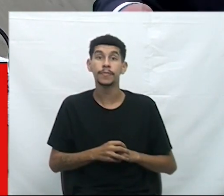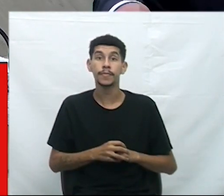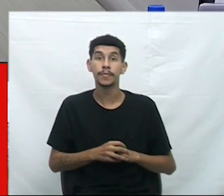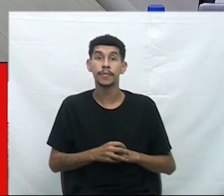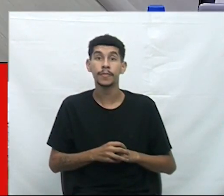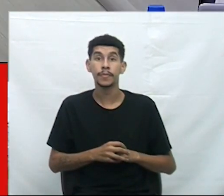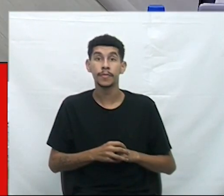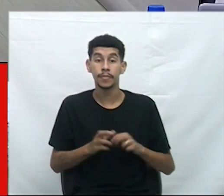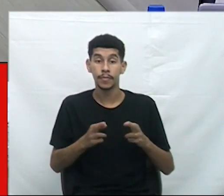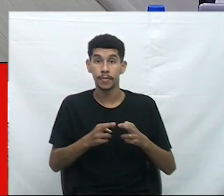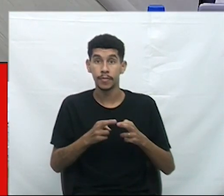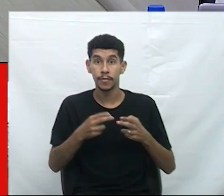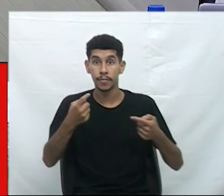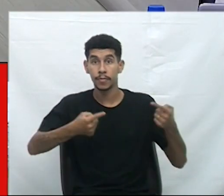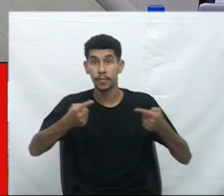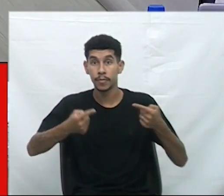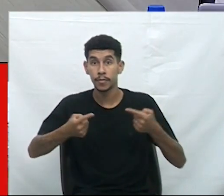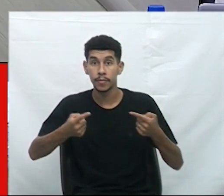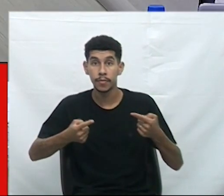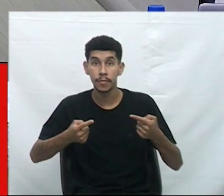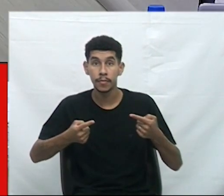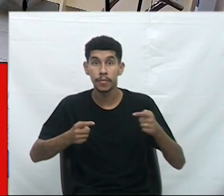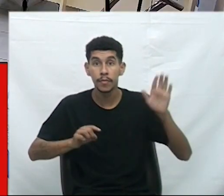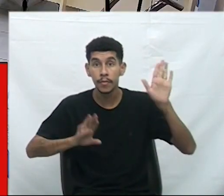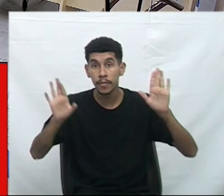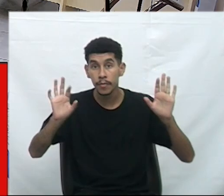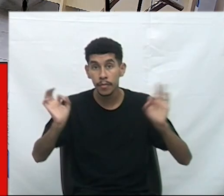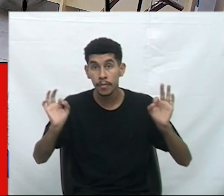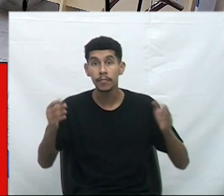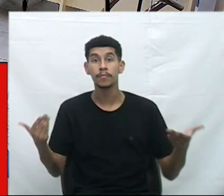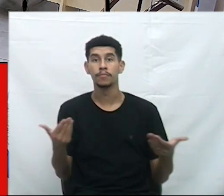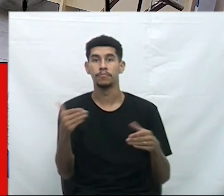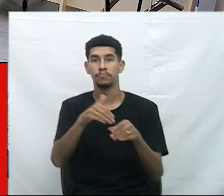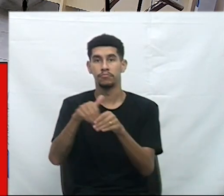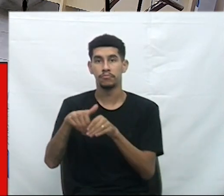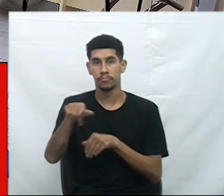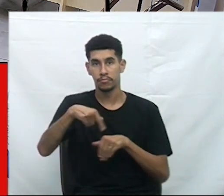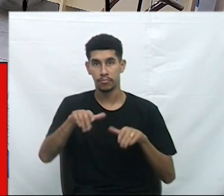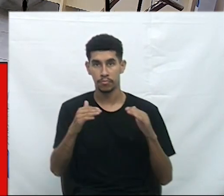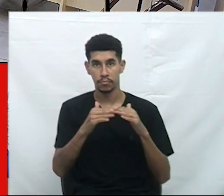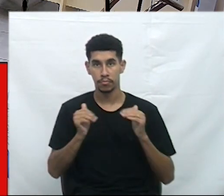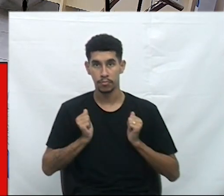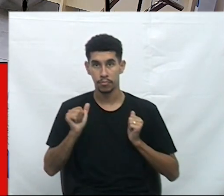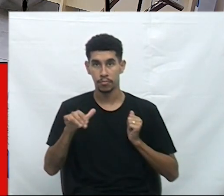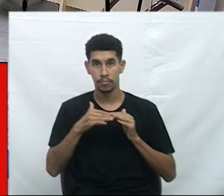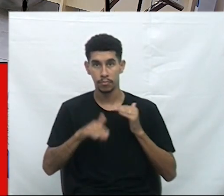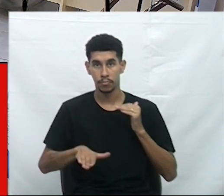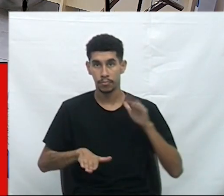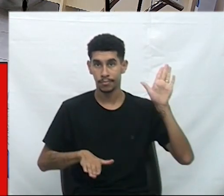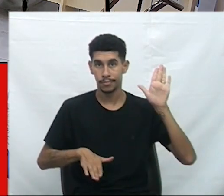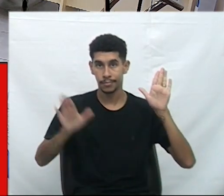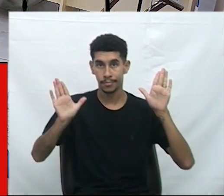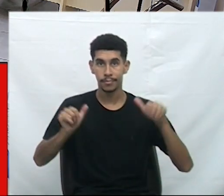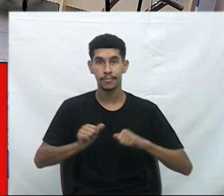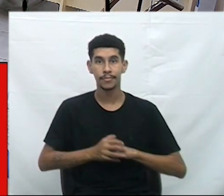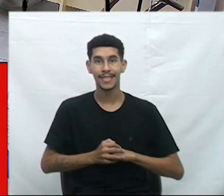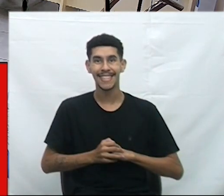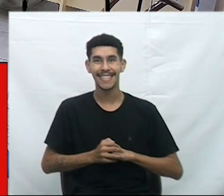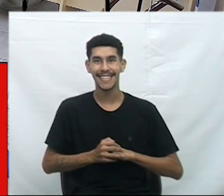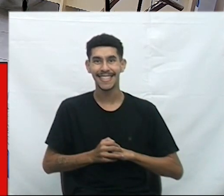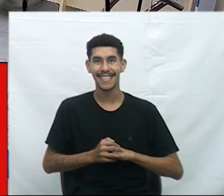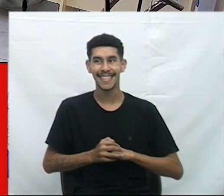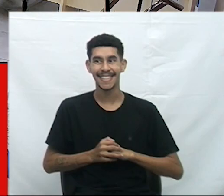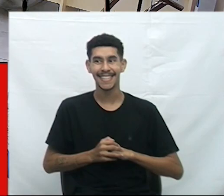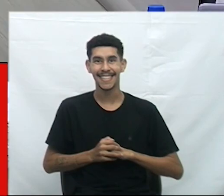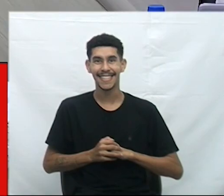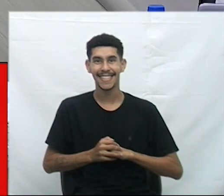O requerimento está em discussão. Não havendo quem queira discutir, está em votação. Os favoráveis permaneçam como estão, os contrários